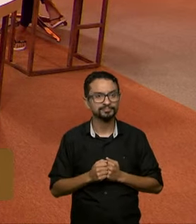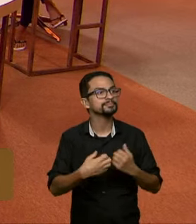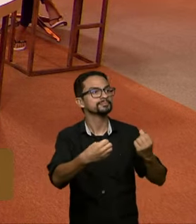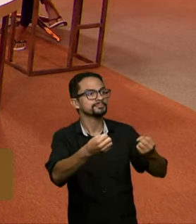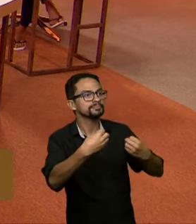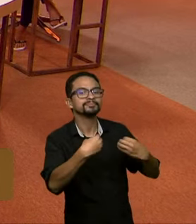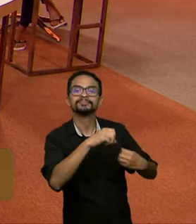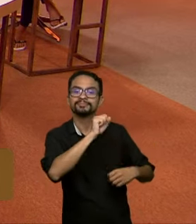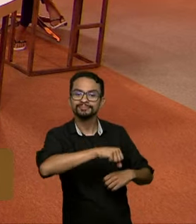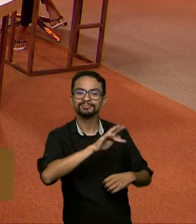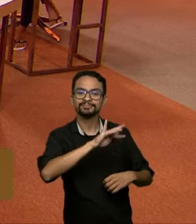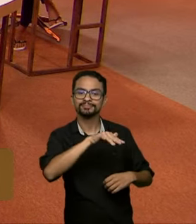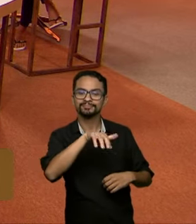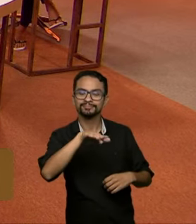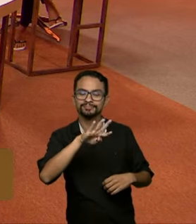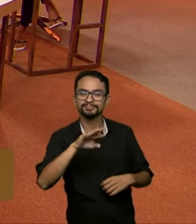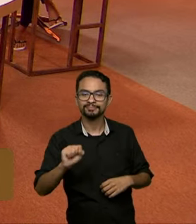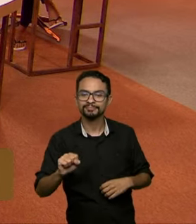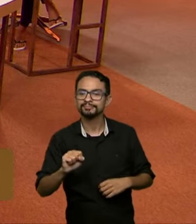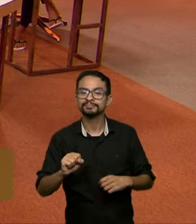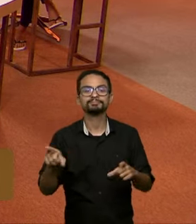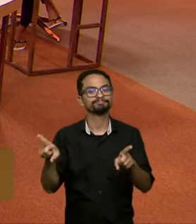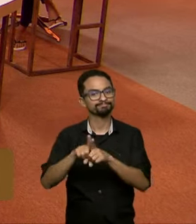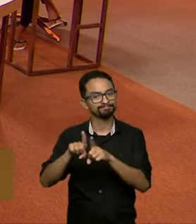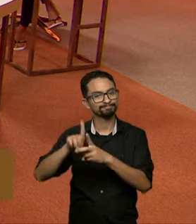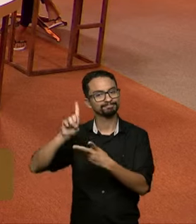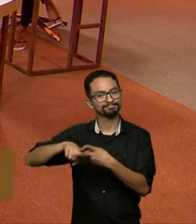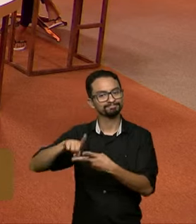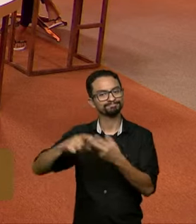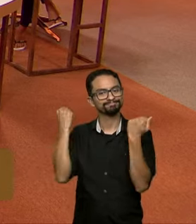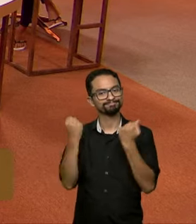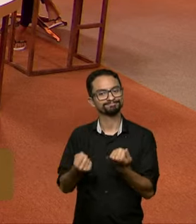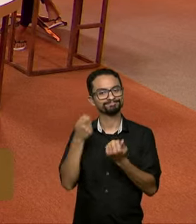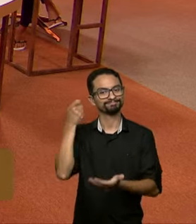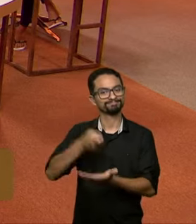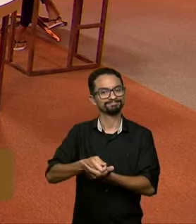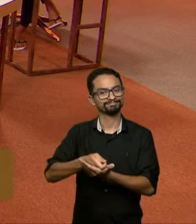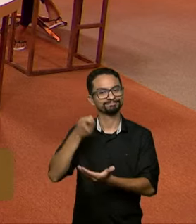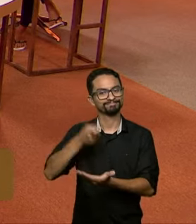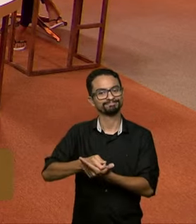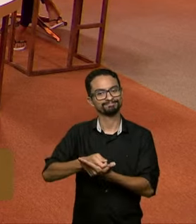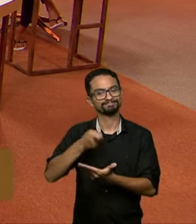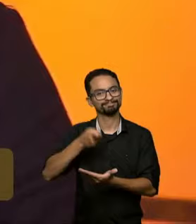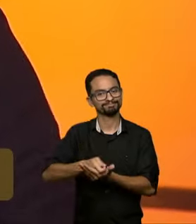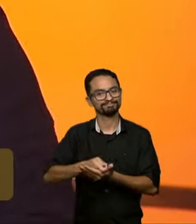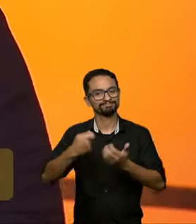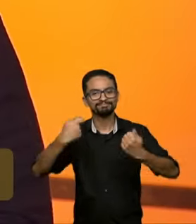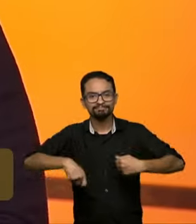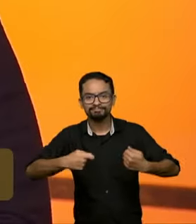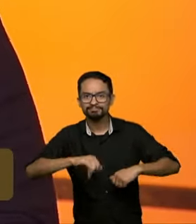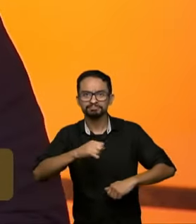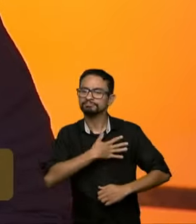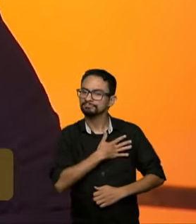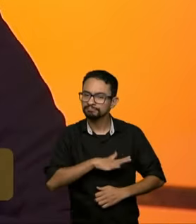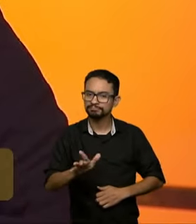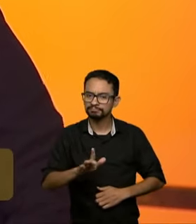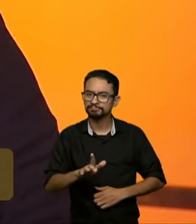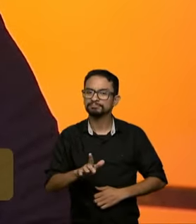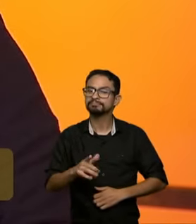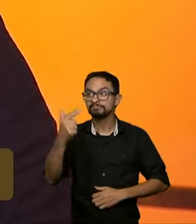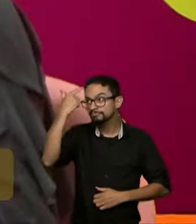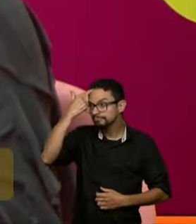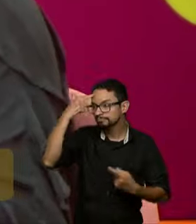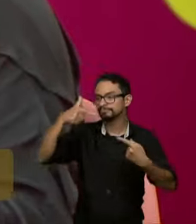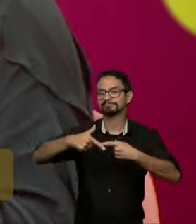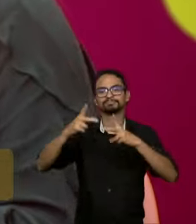Tomar sol. Exercício físico é obrigatório. Faço. Se você não gostar, faça como remédio. E